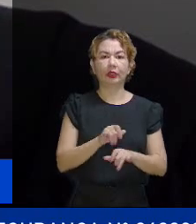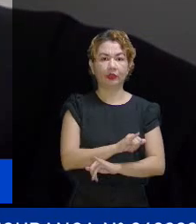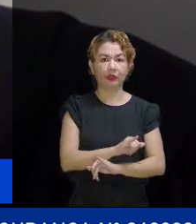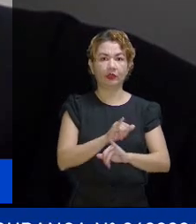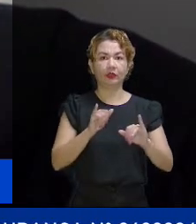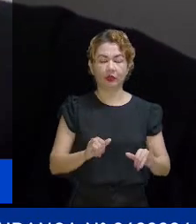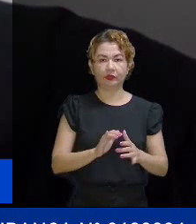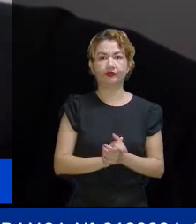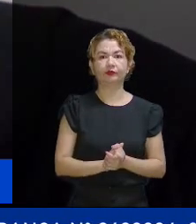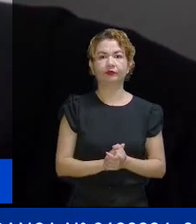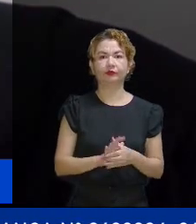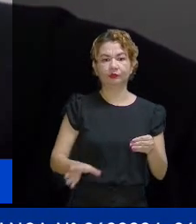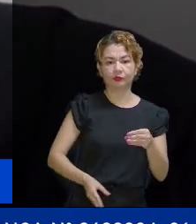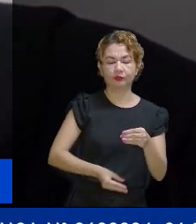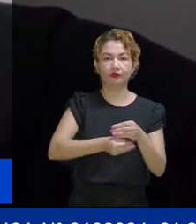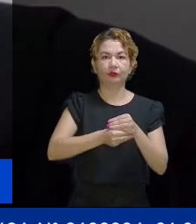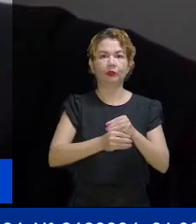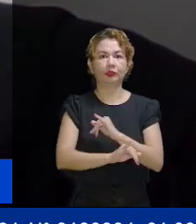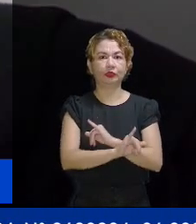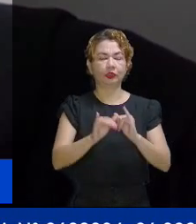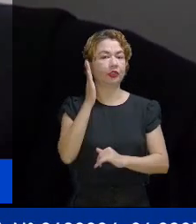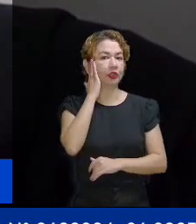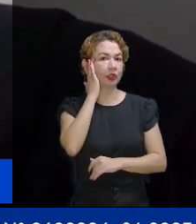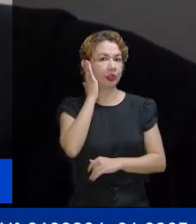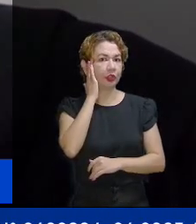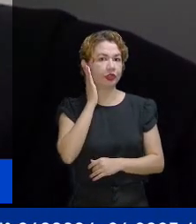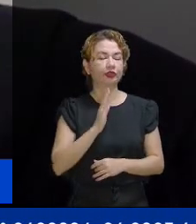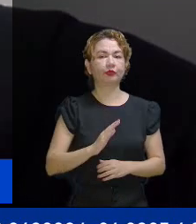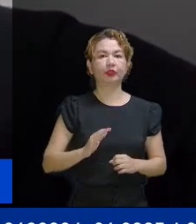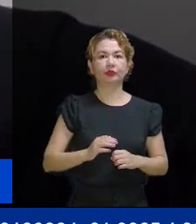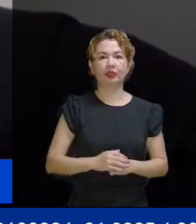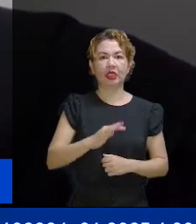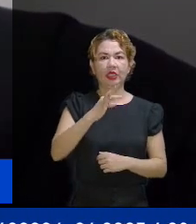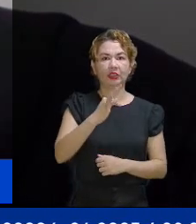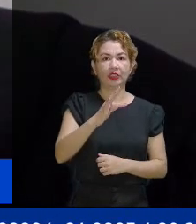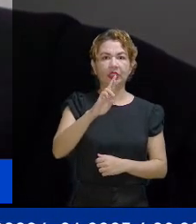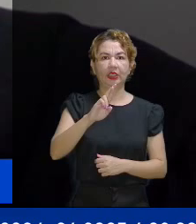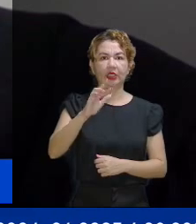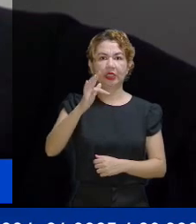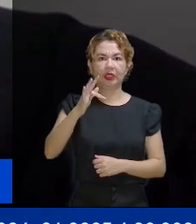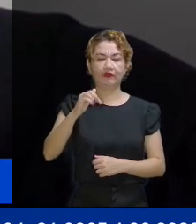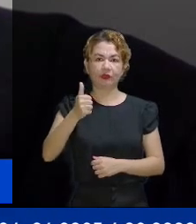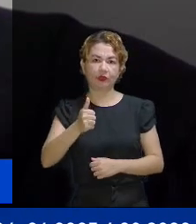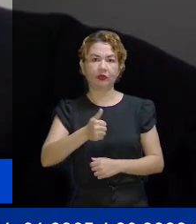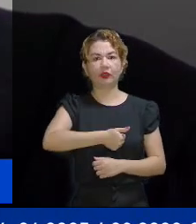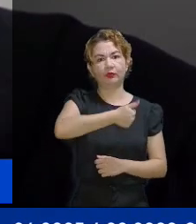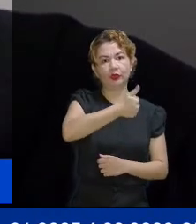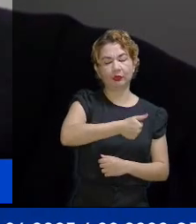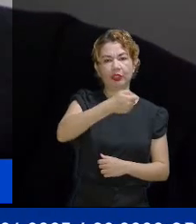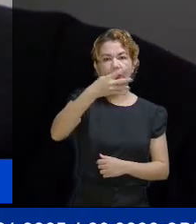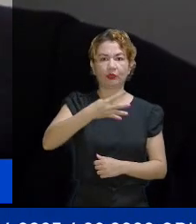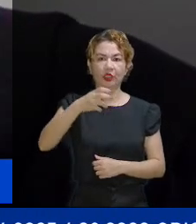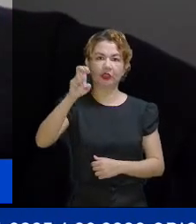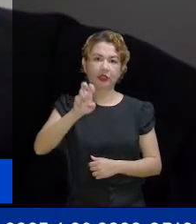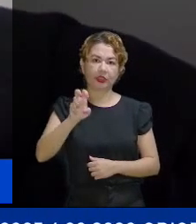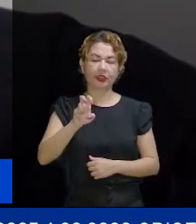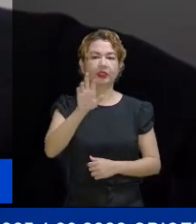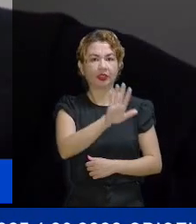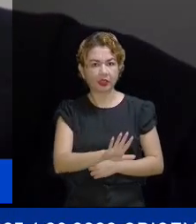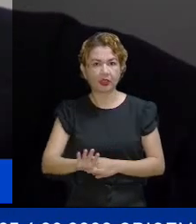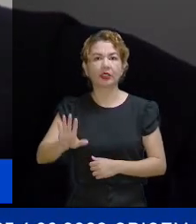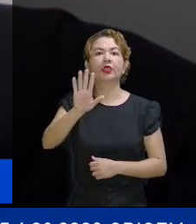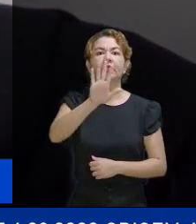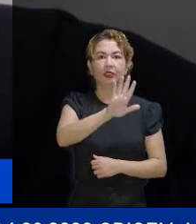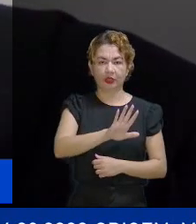requerendo ingresso no feito e destacando os entendimentos do TRF1 da primeira, quarta e quinta região, acerca